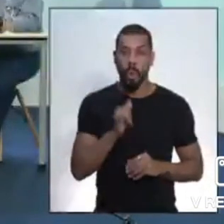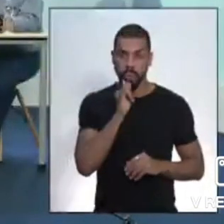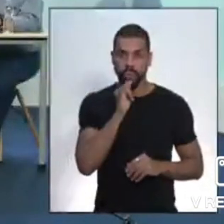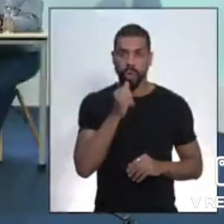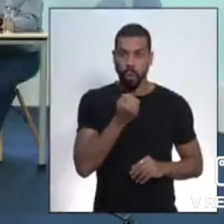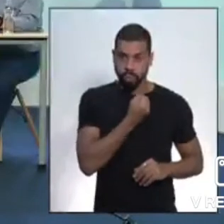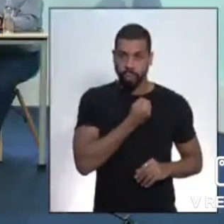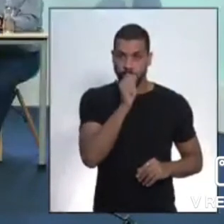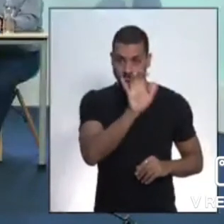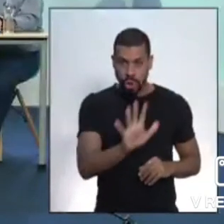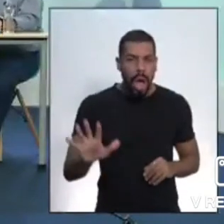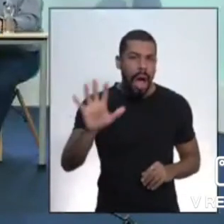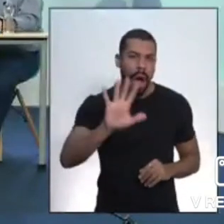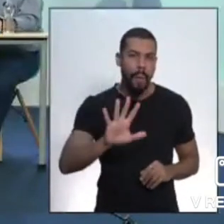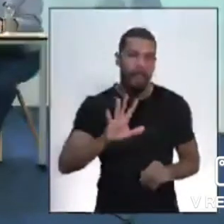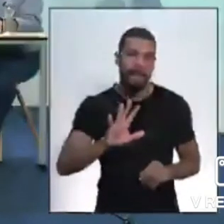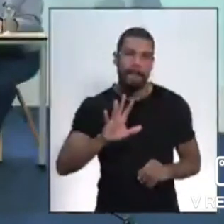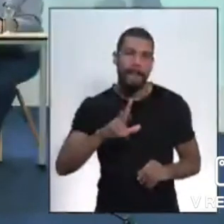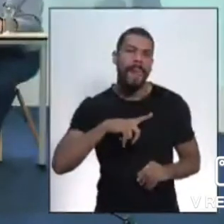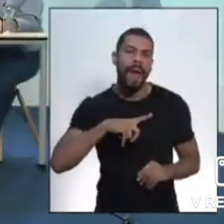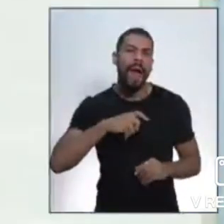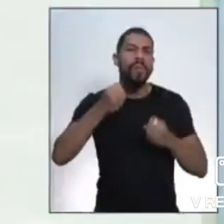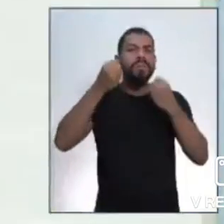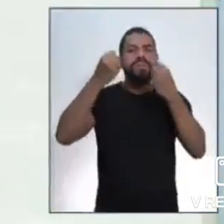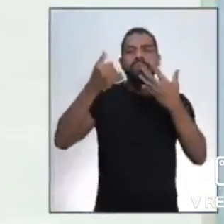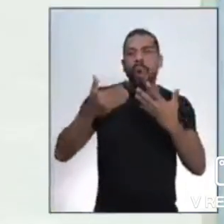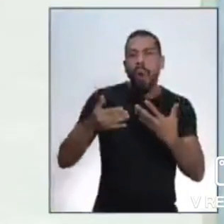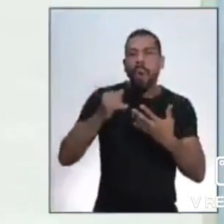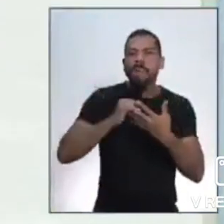geral. Eu tenho